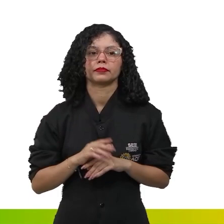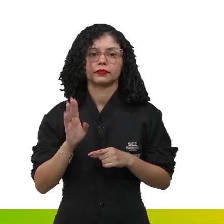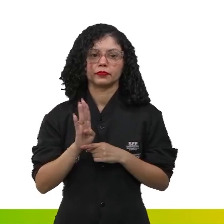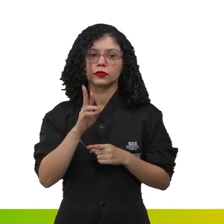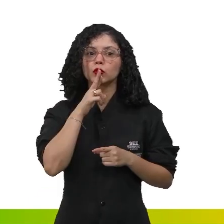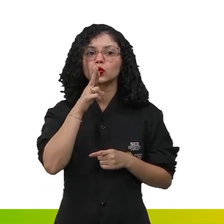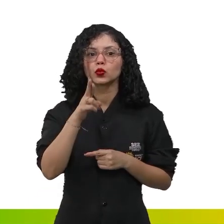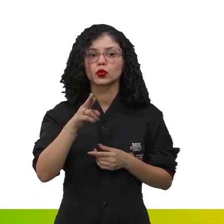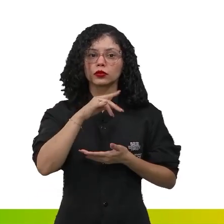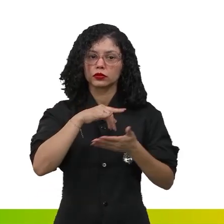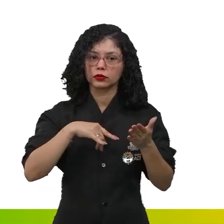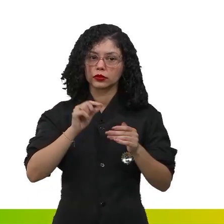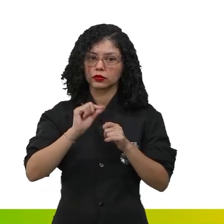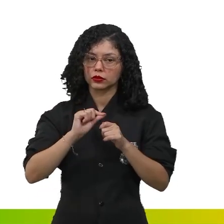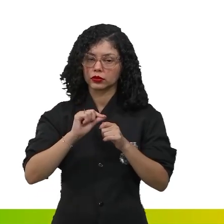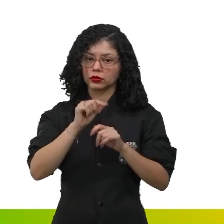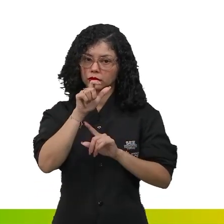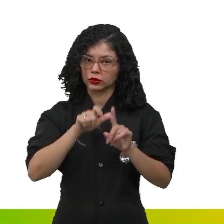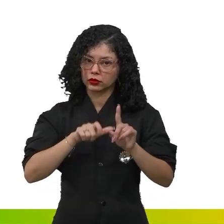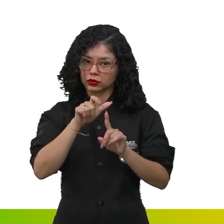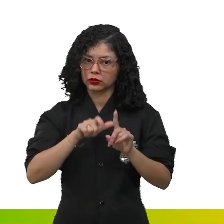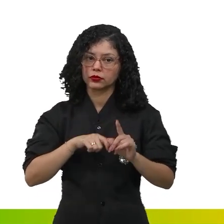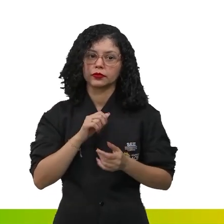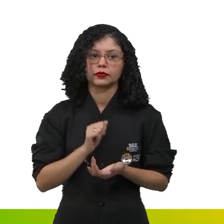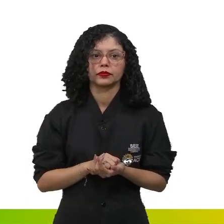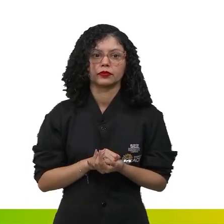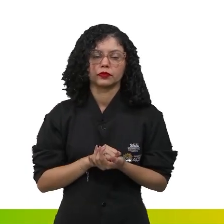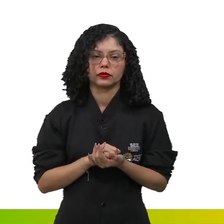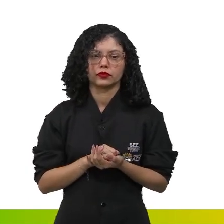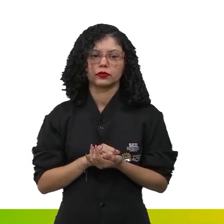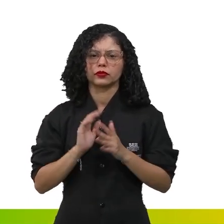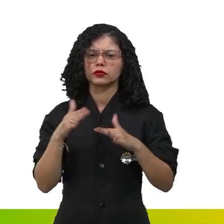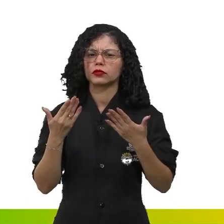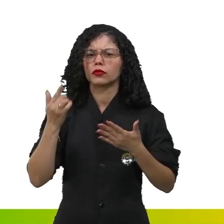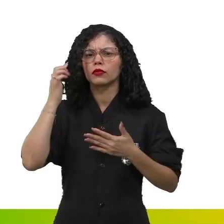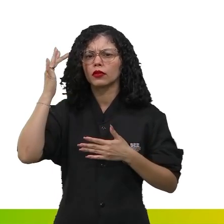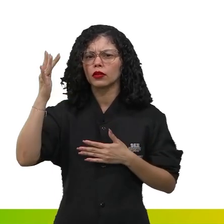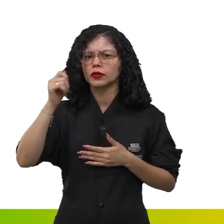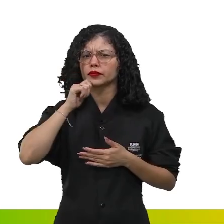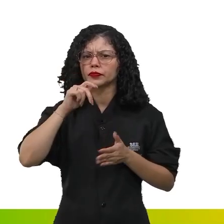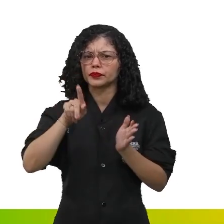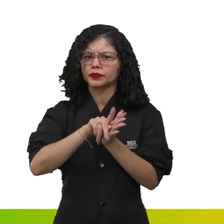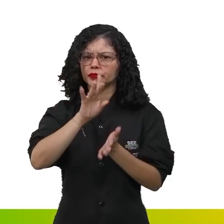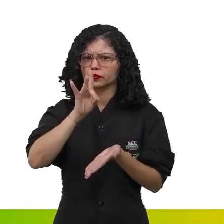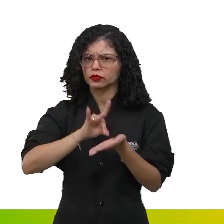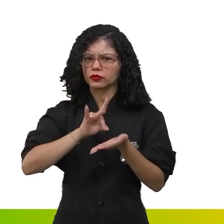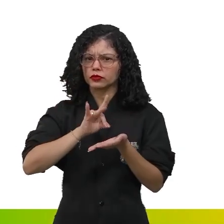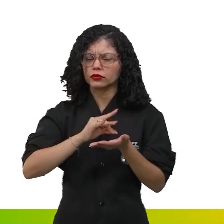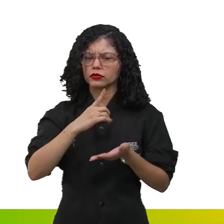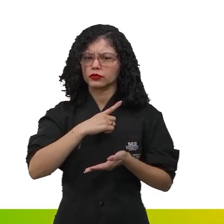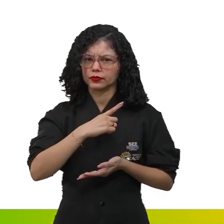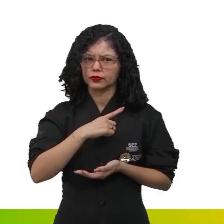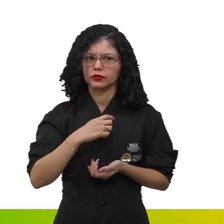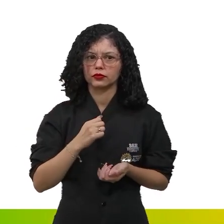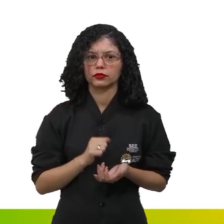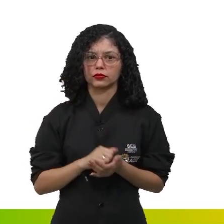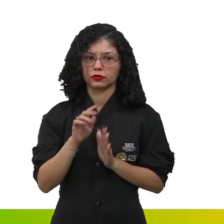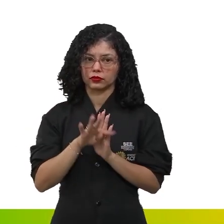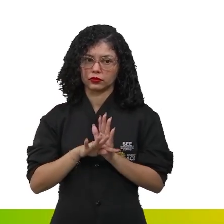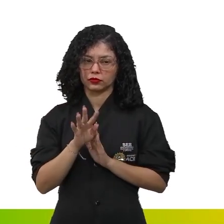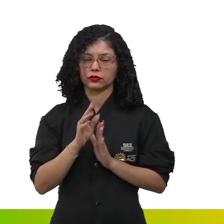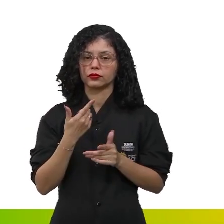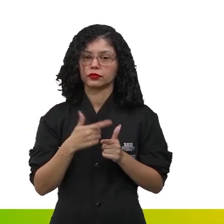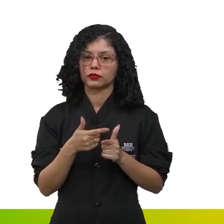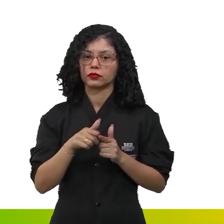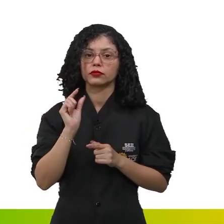B, resultado dos exames feitos com os atletas. Qual é a reflexão efetiva que a gente quer? O texto ele